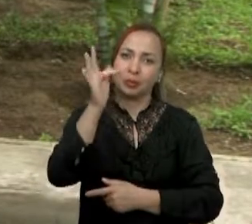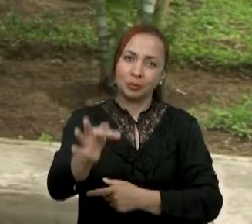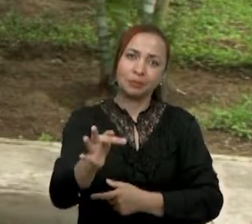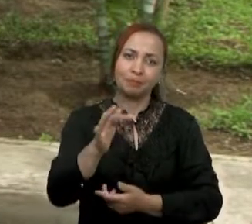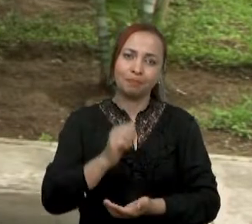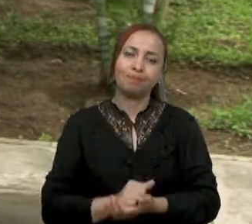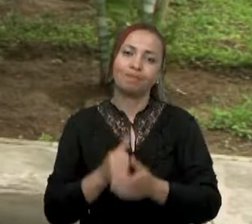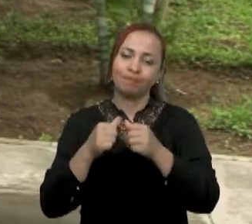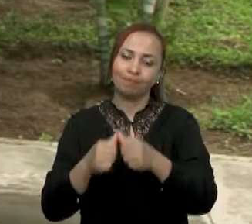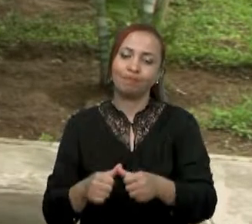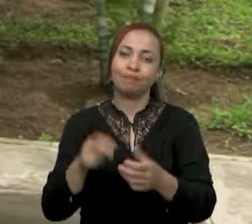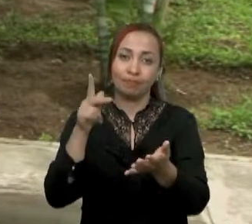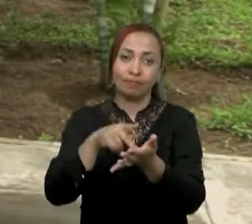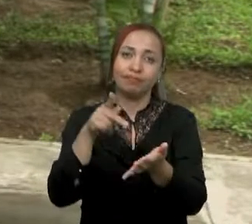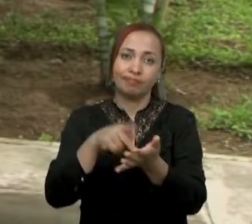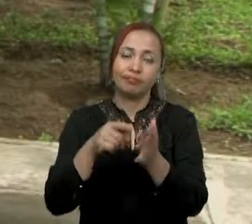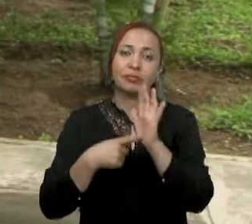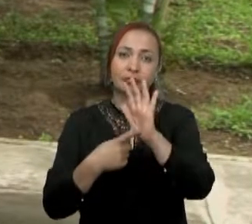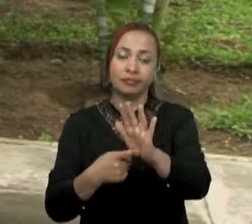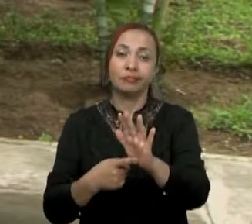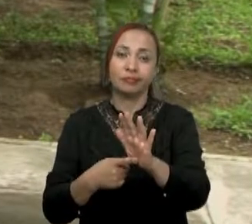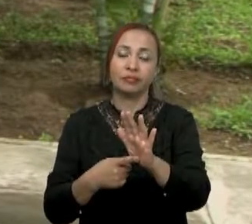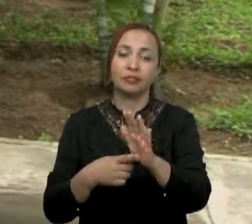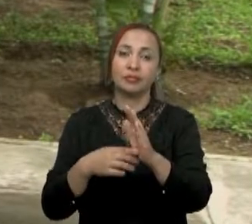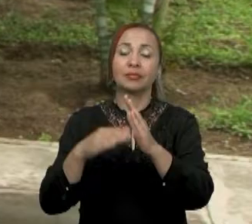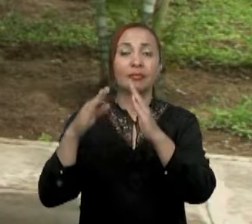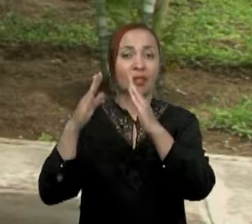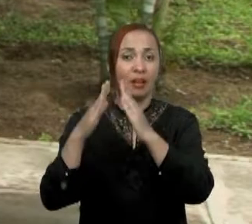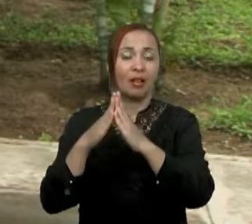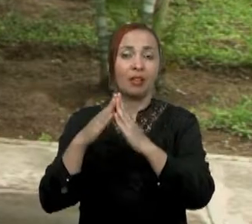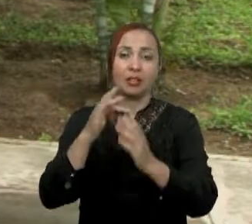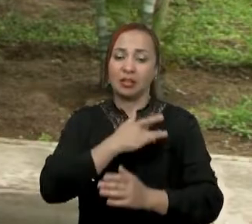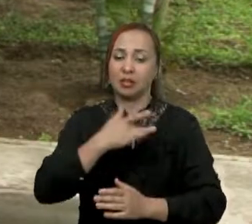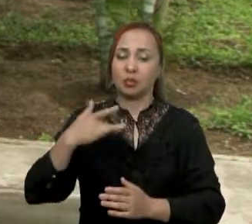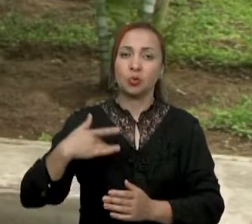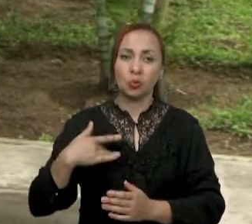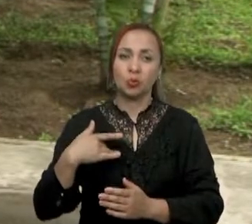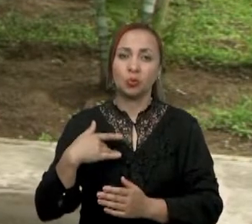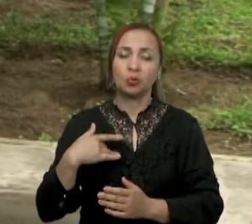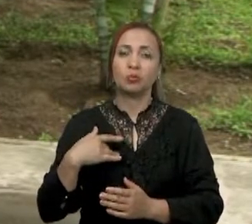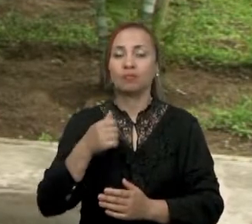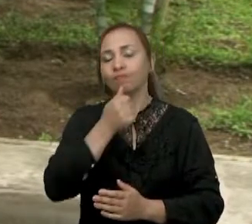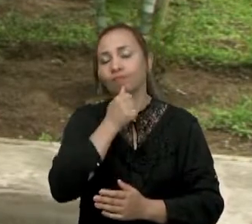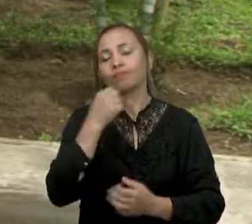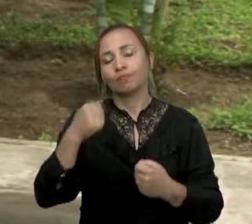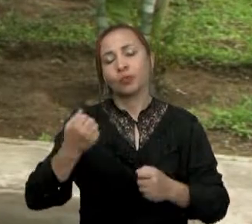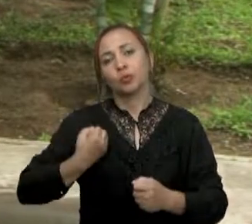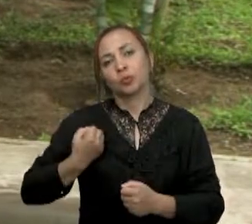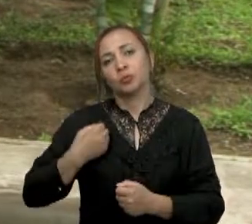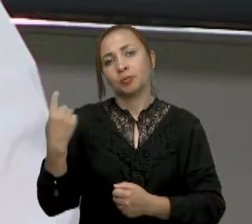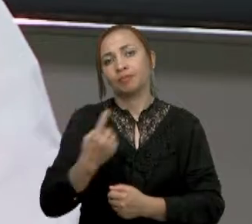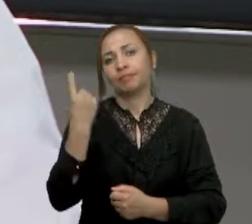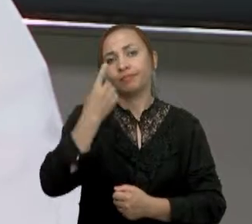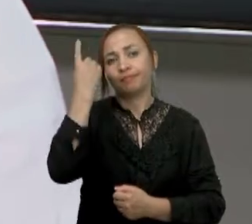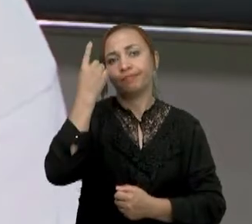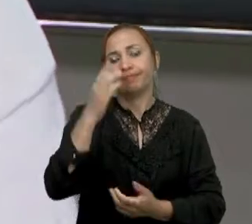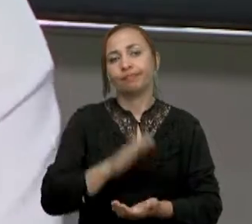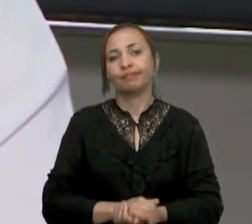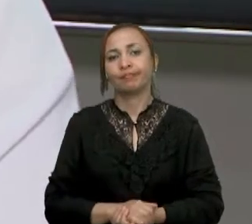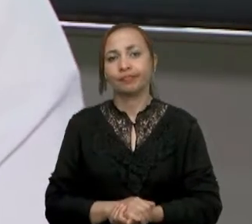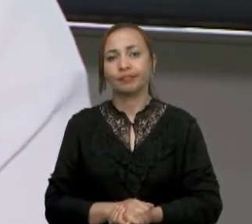sequelas uma realidade mostrada nos postos de saúde revela que esse número pode ser ainda maior